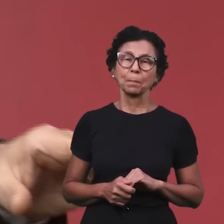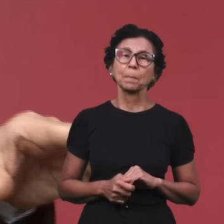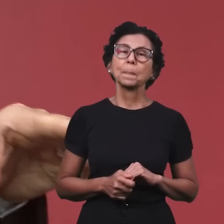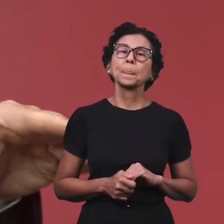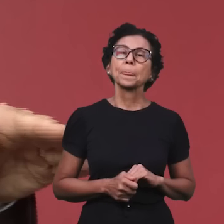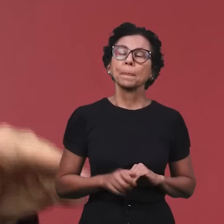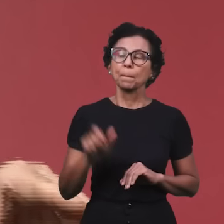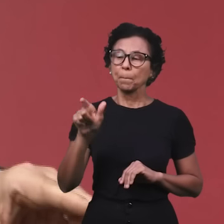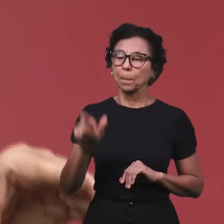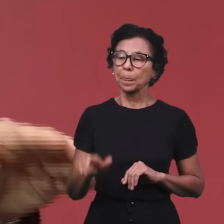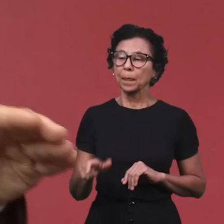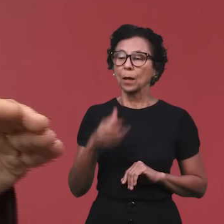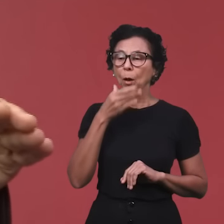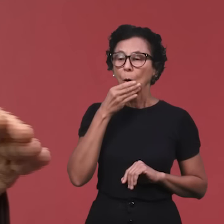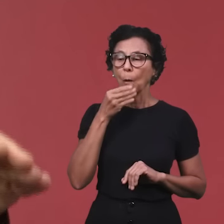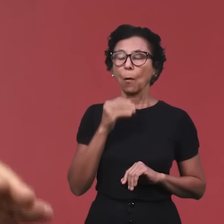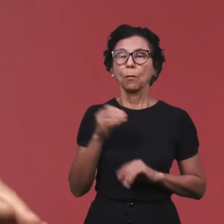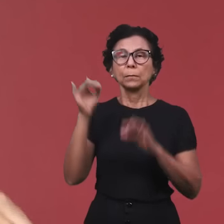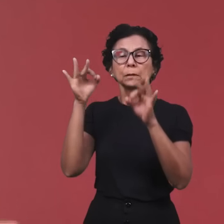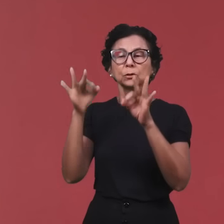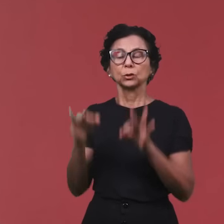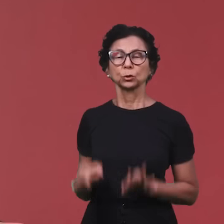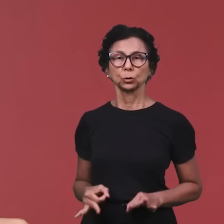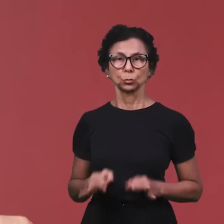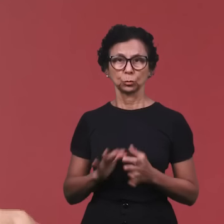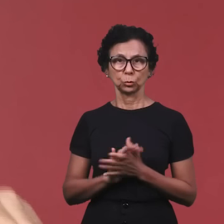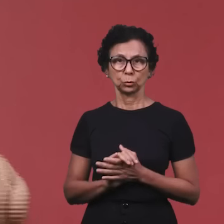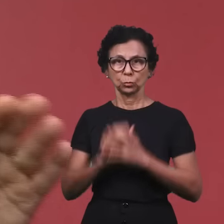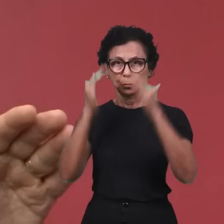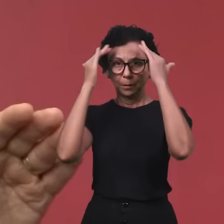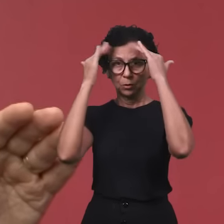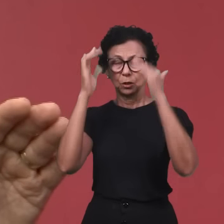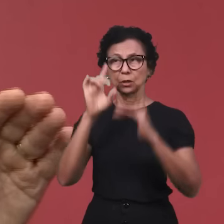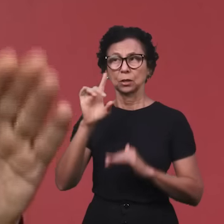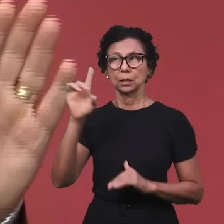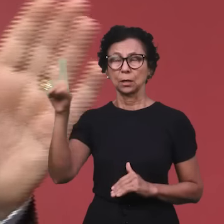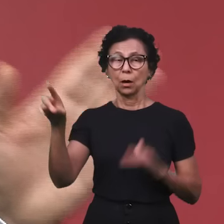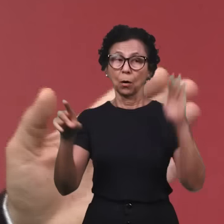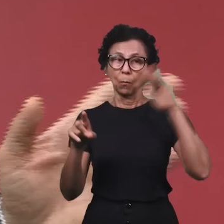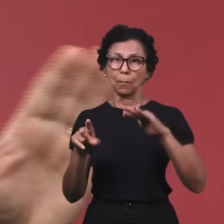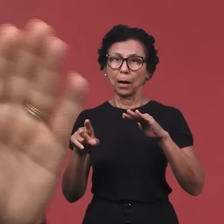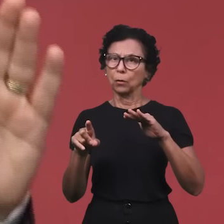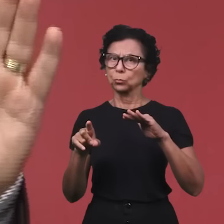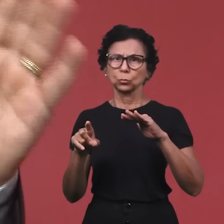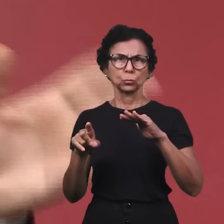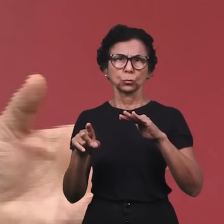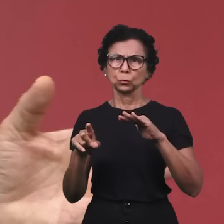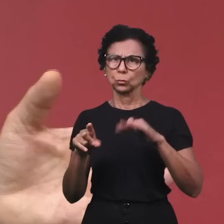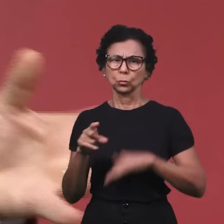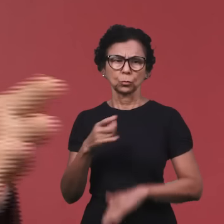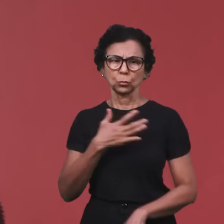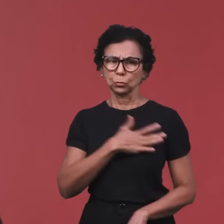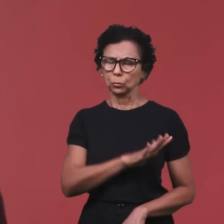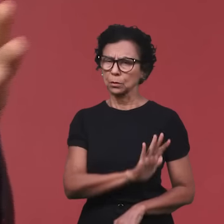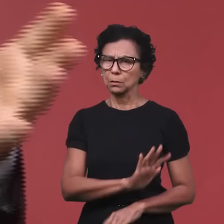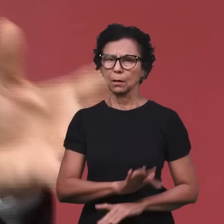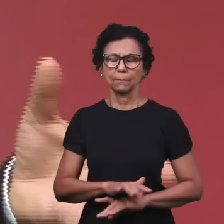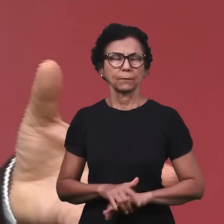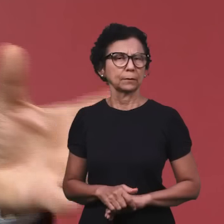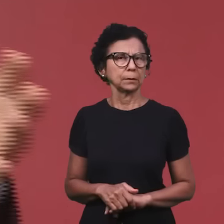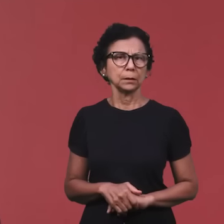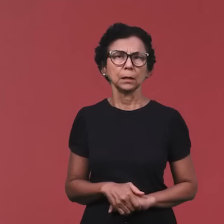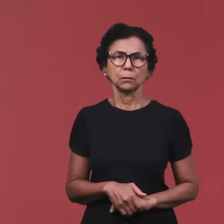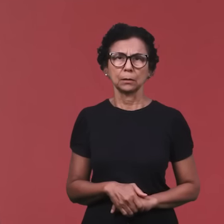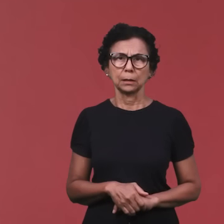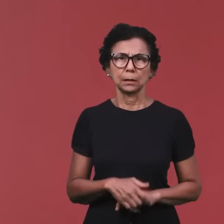justo, temente a Deus, desviava-se do mal. Pronto. Já tem um padrão de comportamento de um